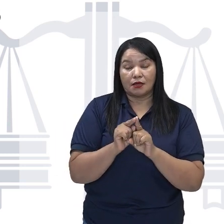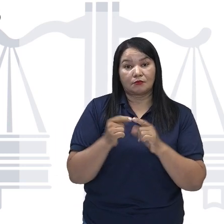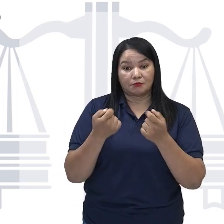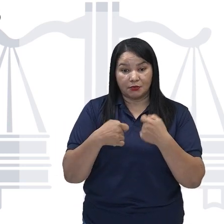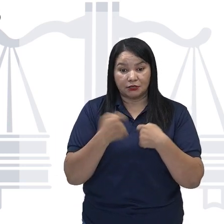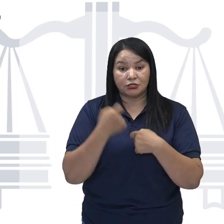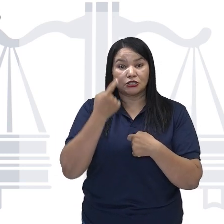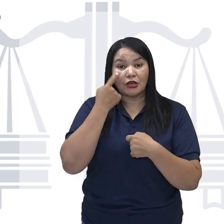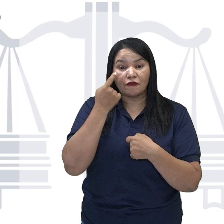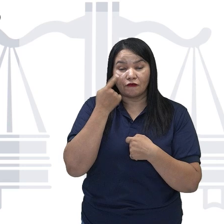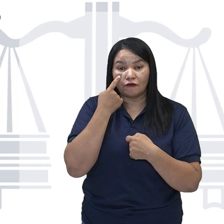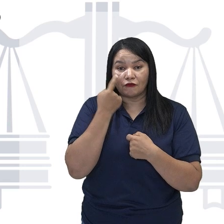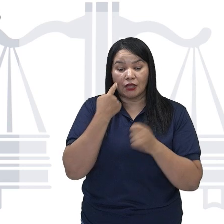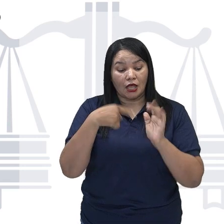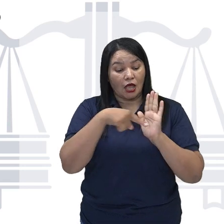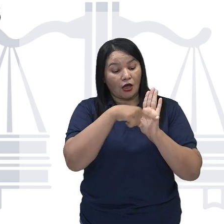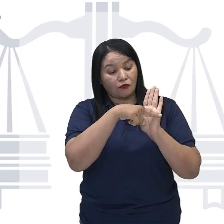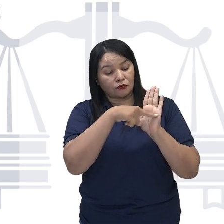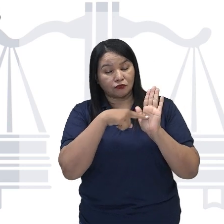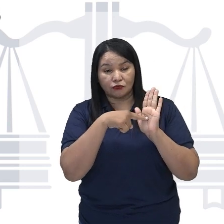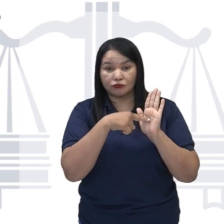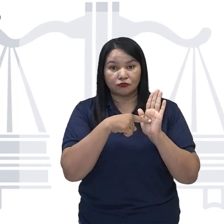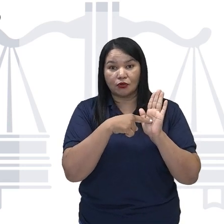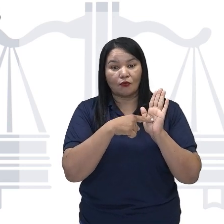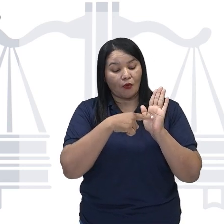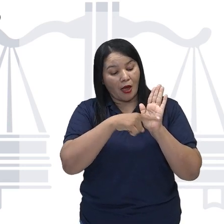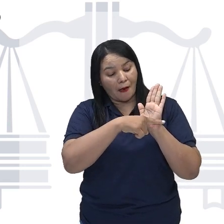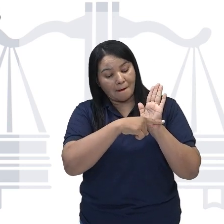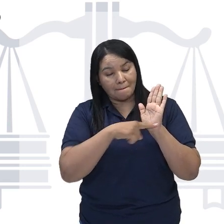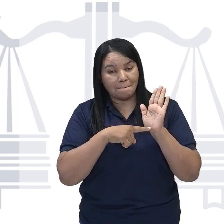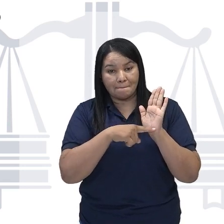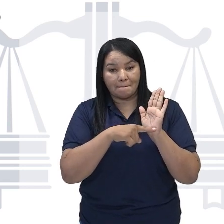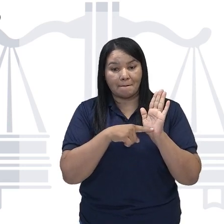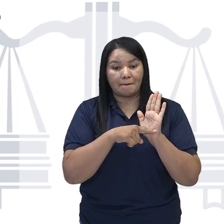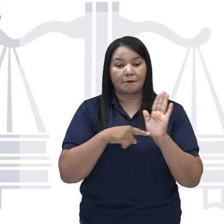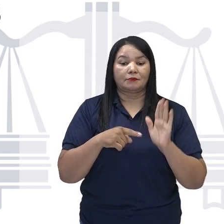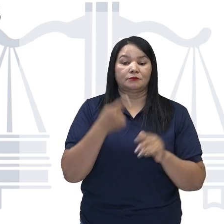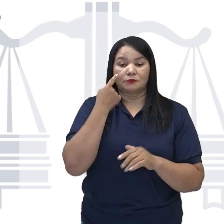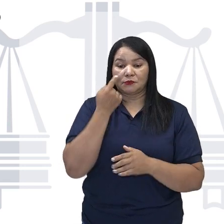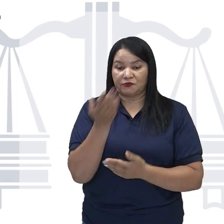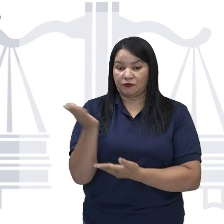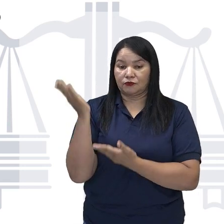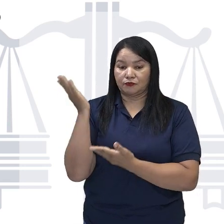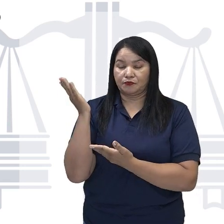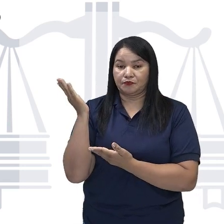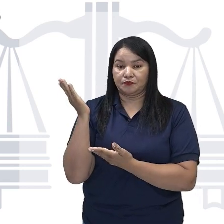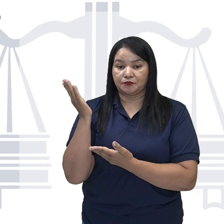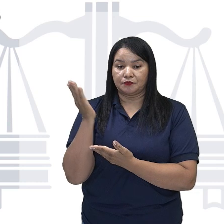underline. Não é aquele traço, não é o hífen, é o underline.